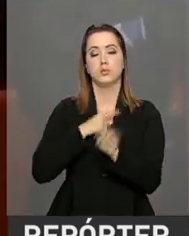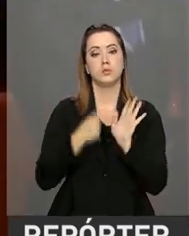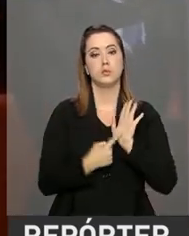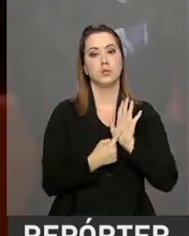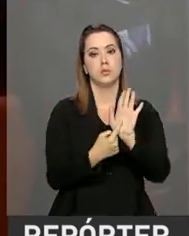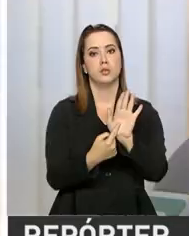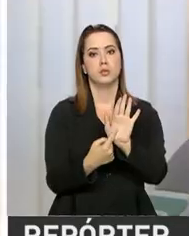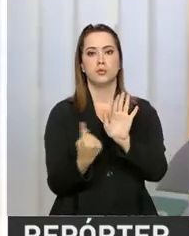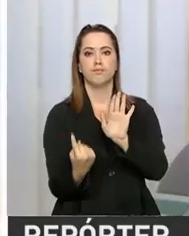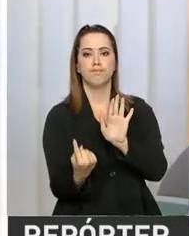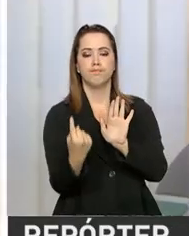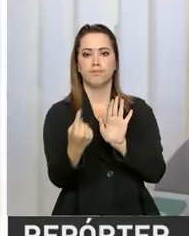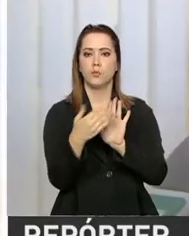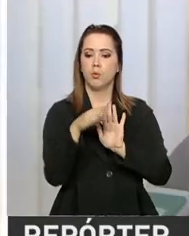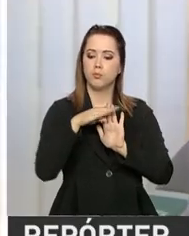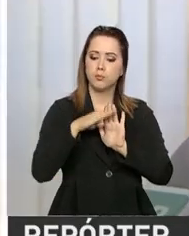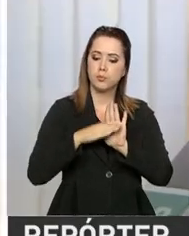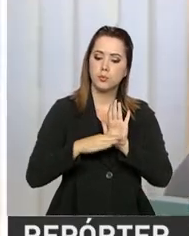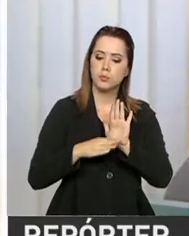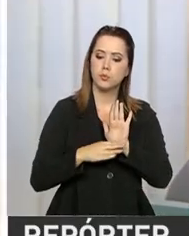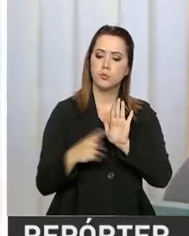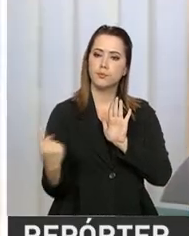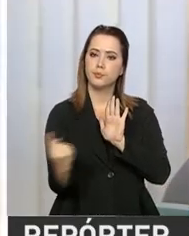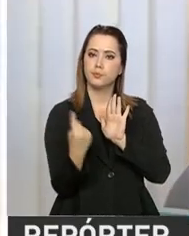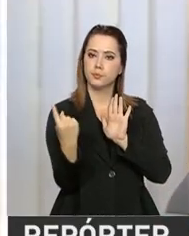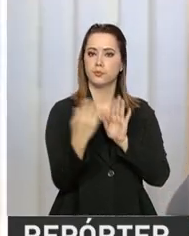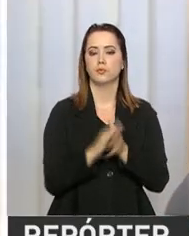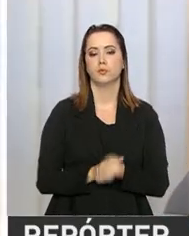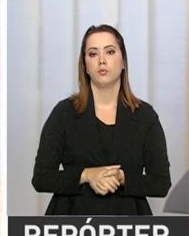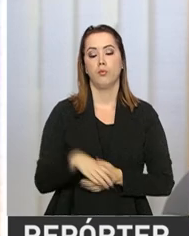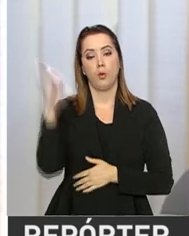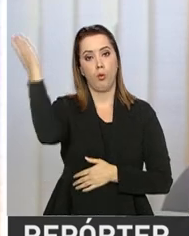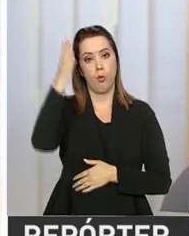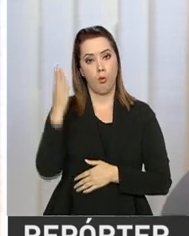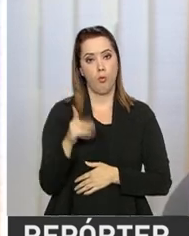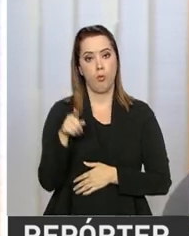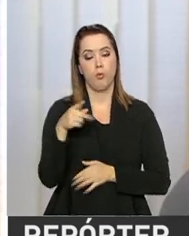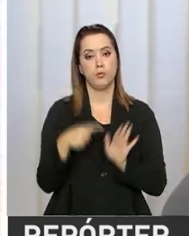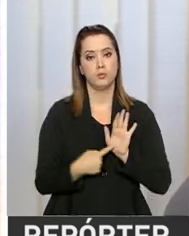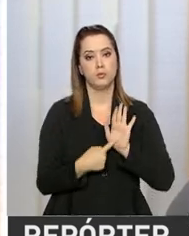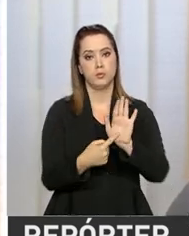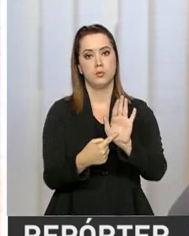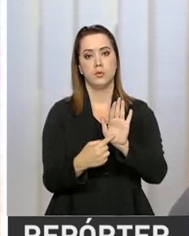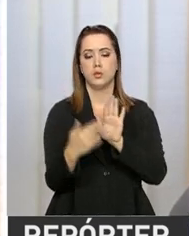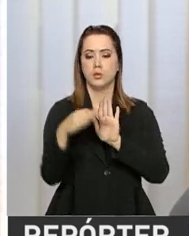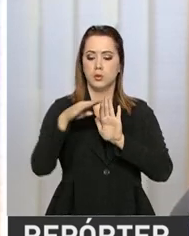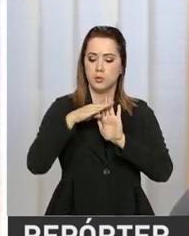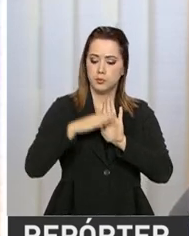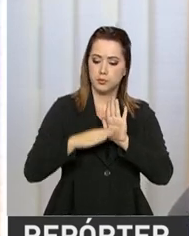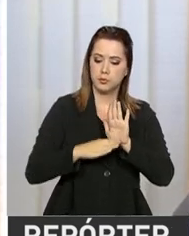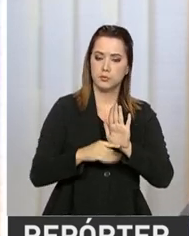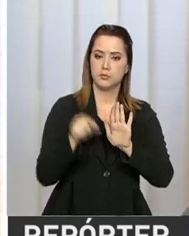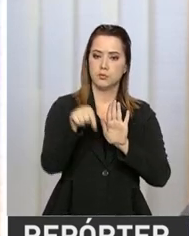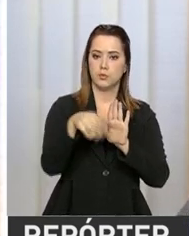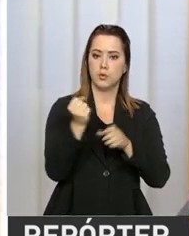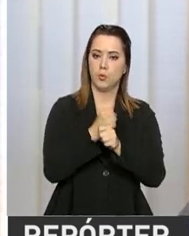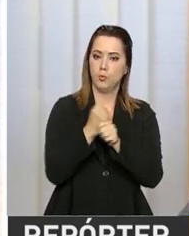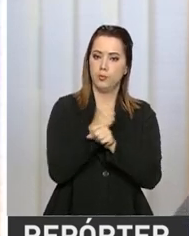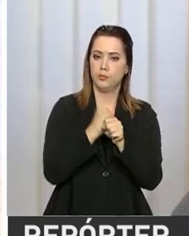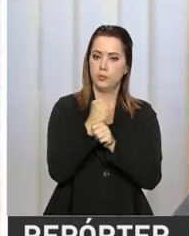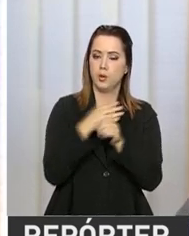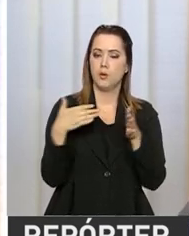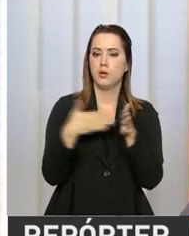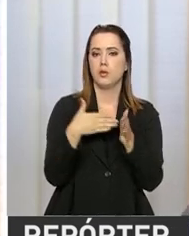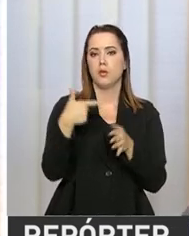metas individuais. O Brasil se apresentou as suas metas para o ano de